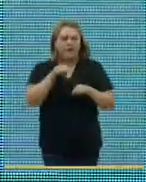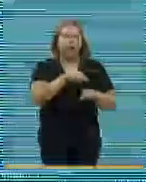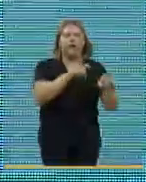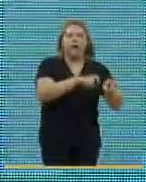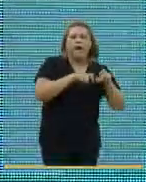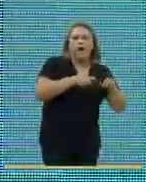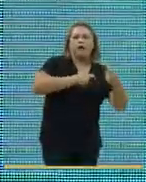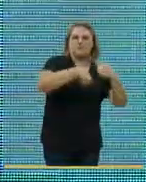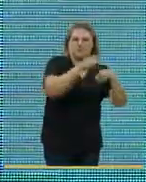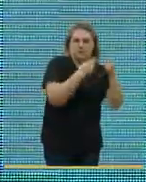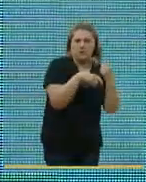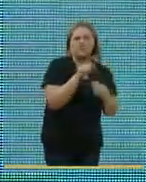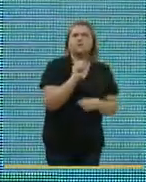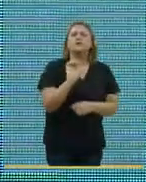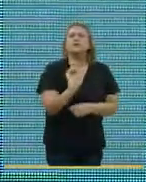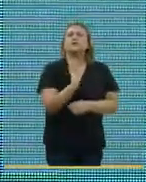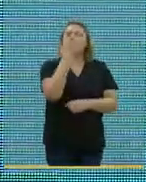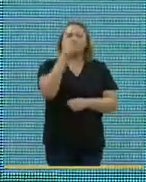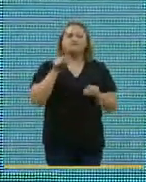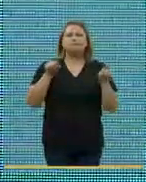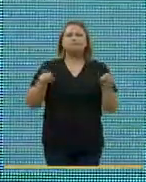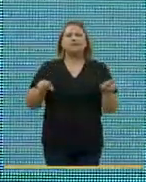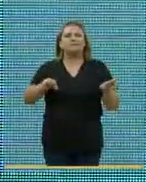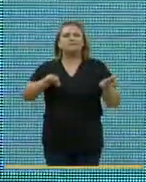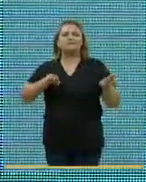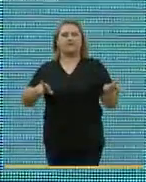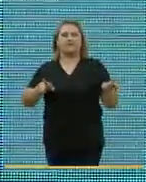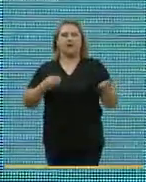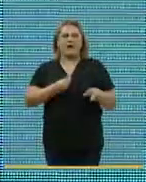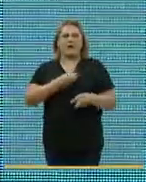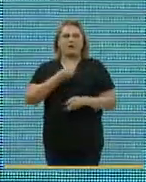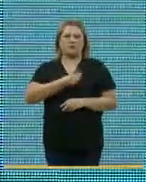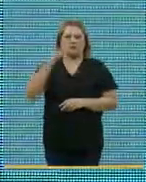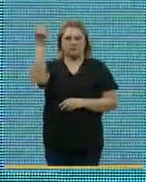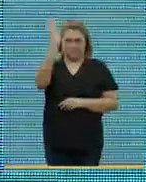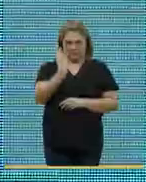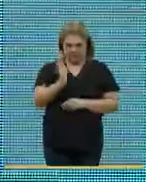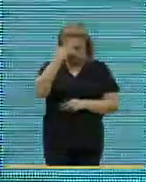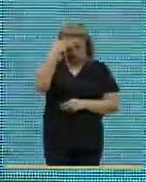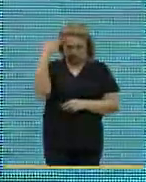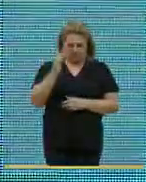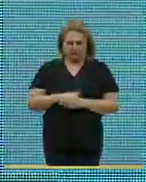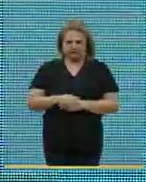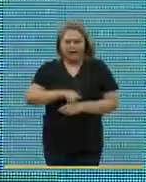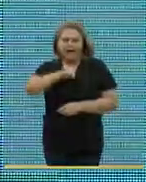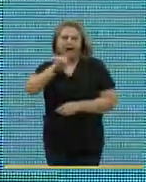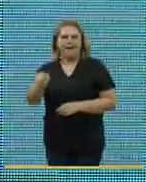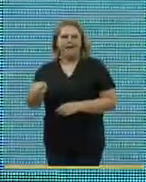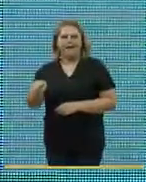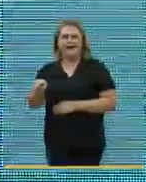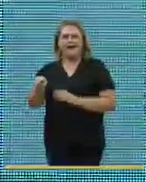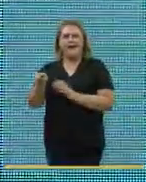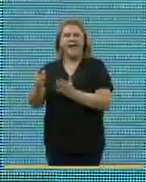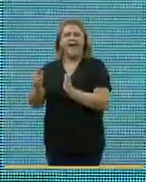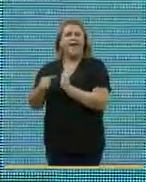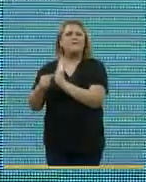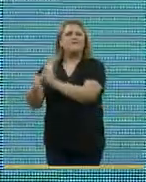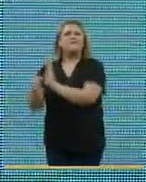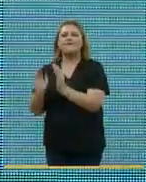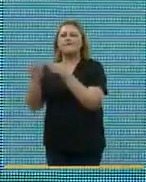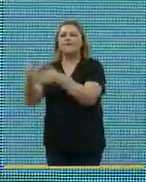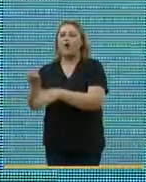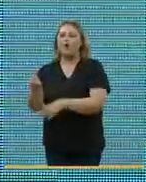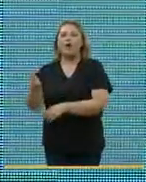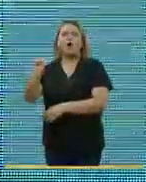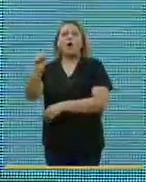distintas na vida brasileira a agricultura familiar responde por 80% da comida da nossa mesa e é uma em